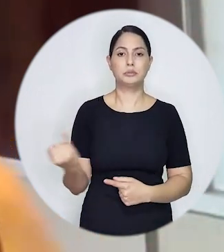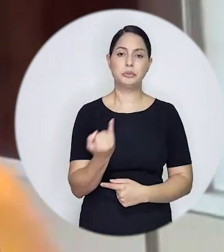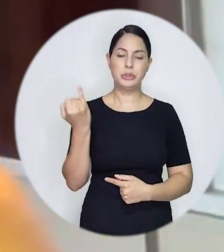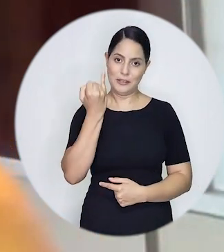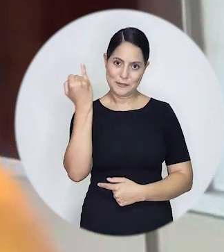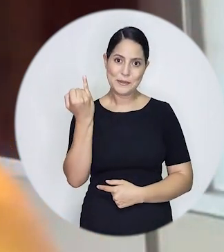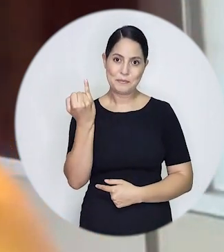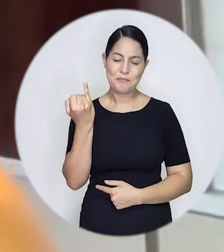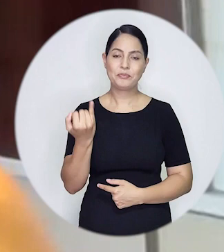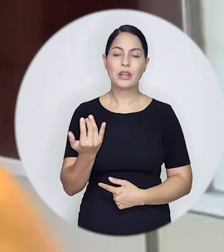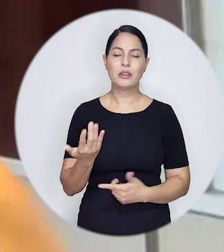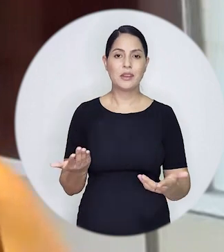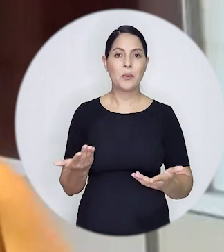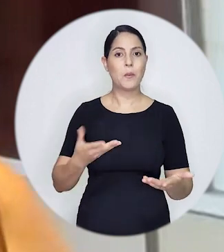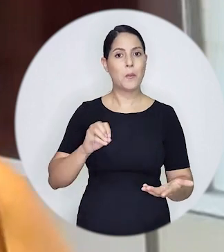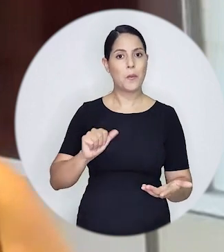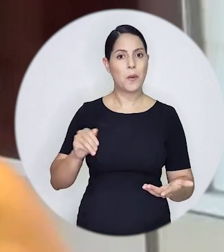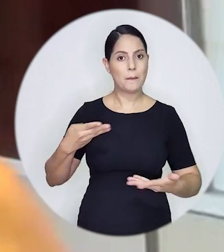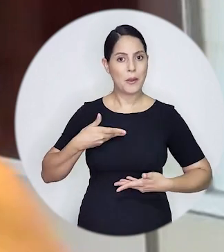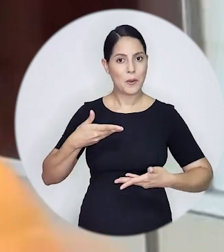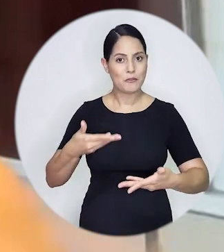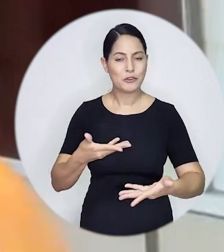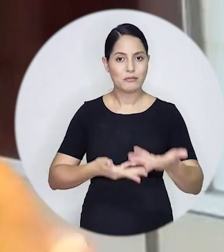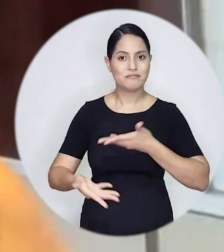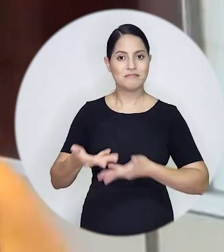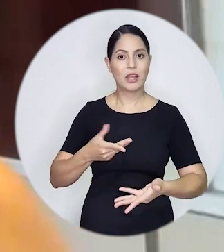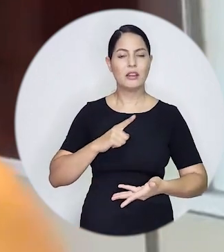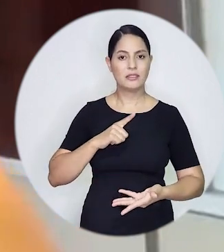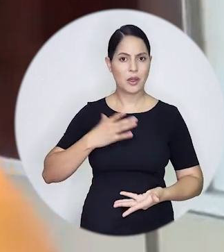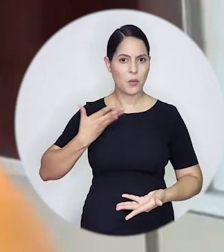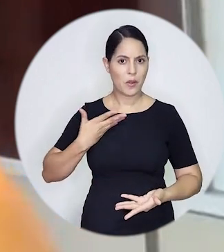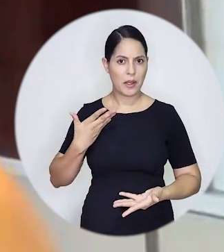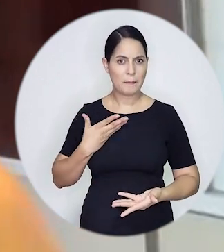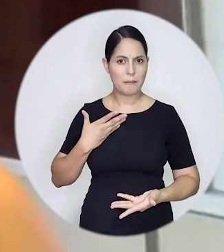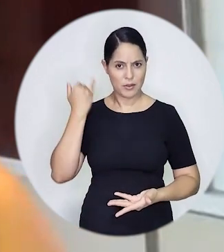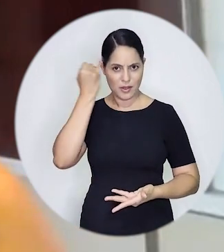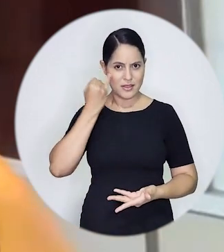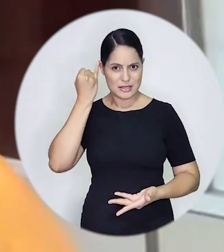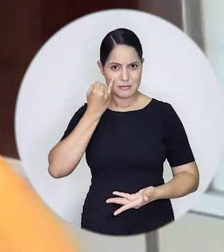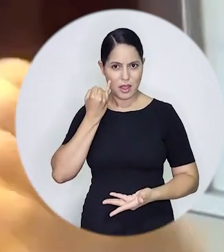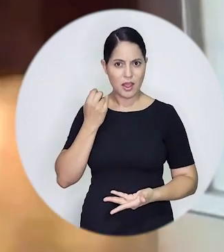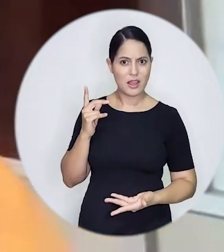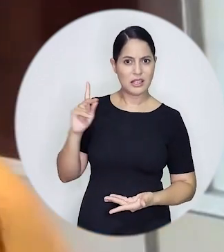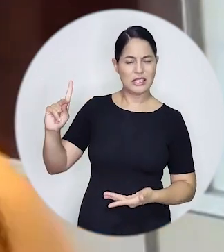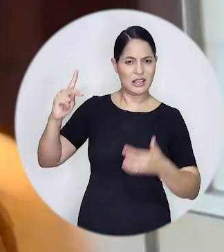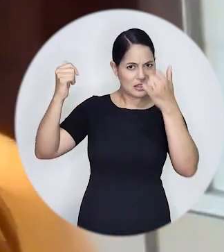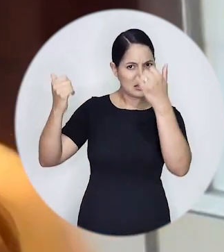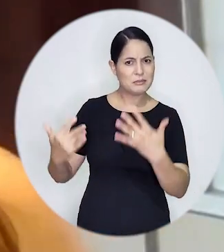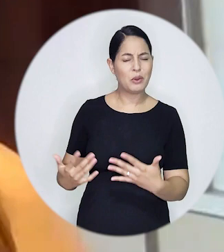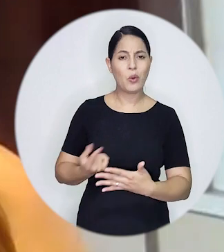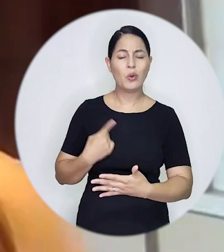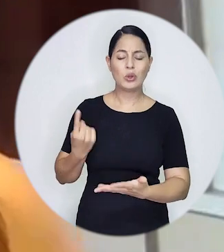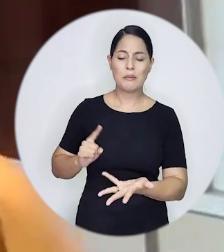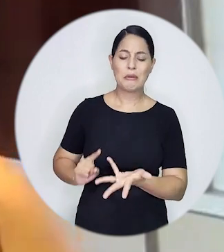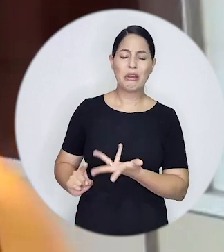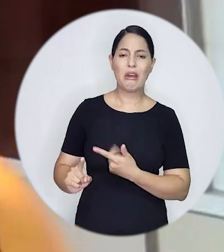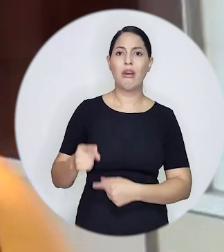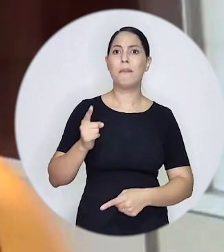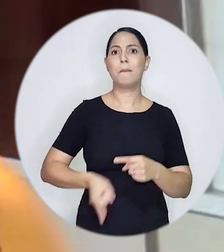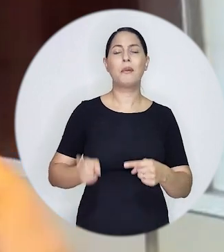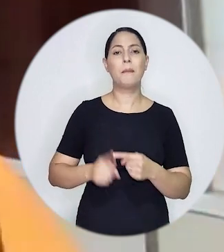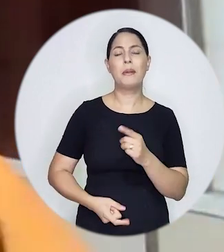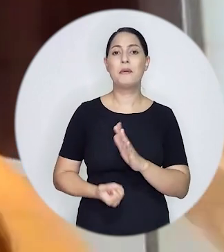já parabenizo a OAB Nacional, quando nos convido aqui, simultaneamente, o colega da Espanha, falando exatamente os mesmos problemas